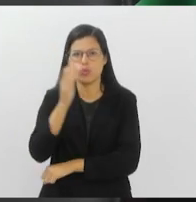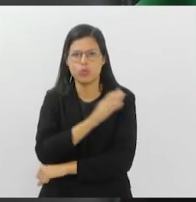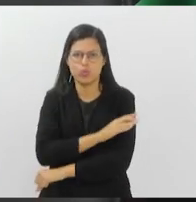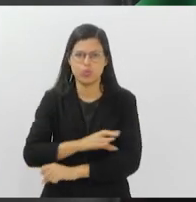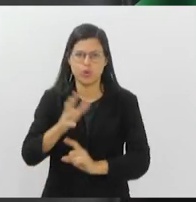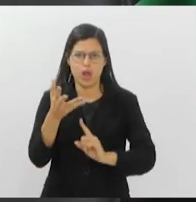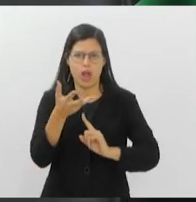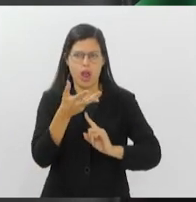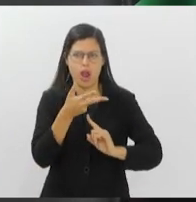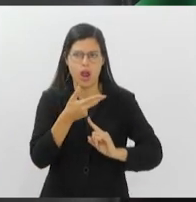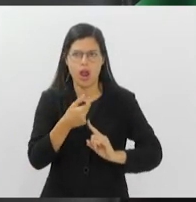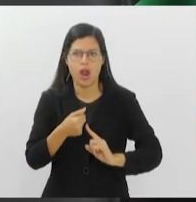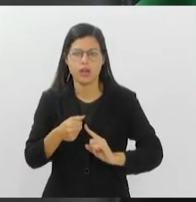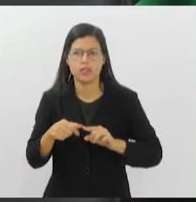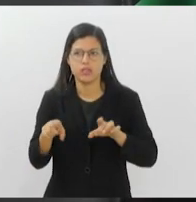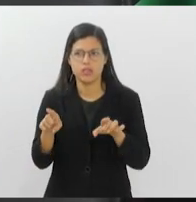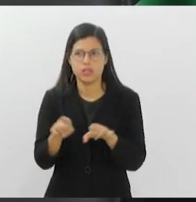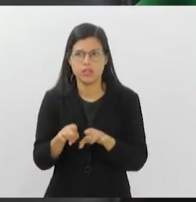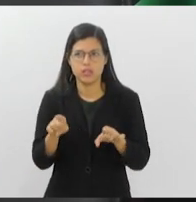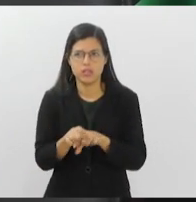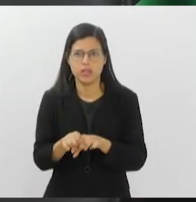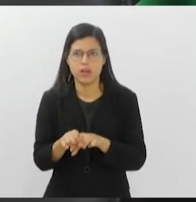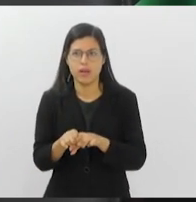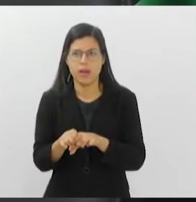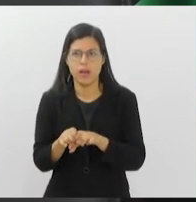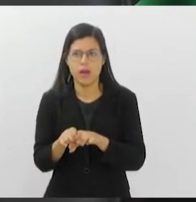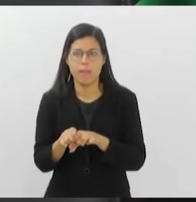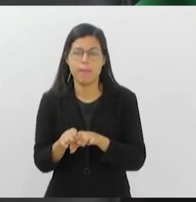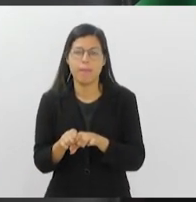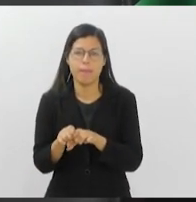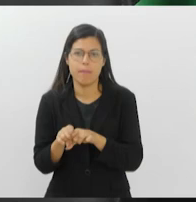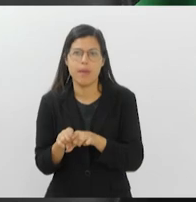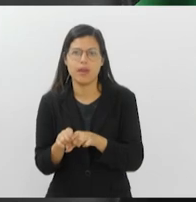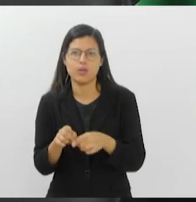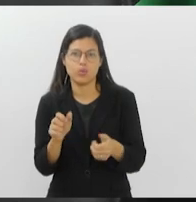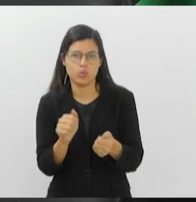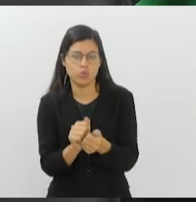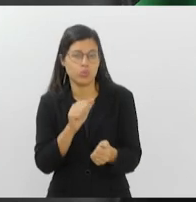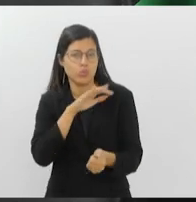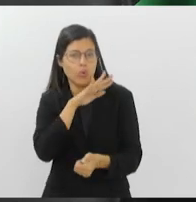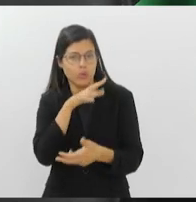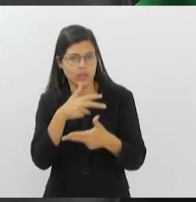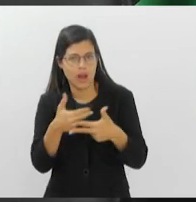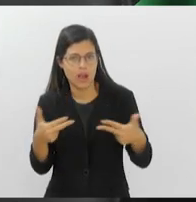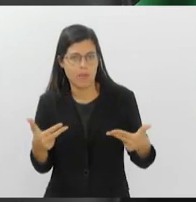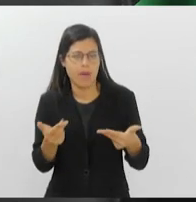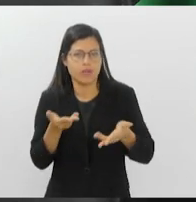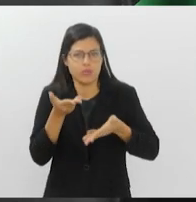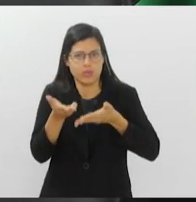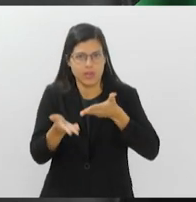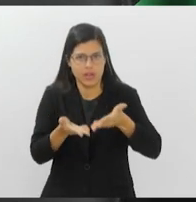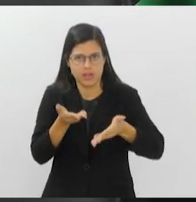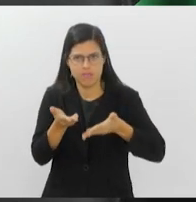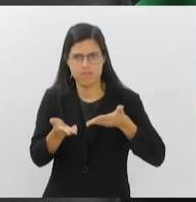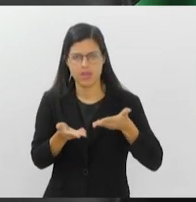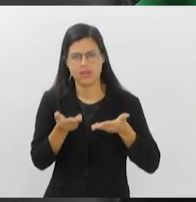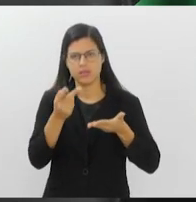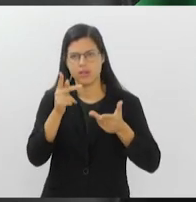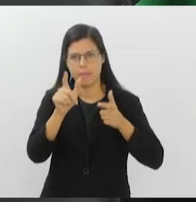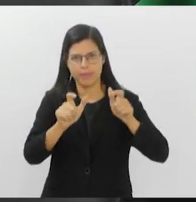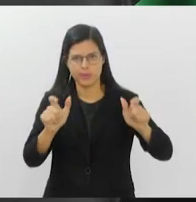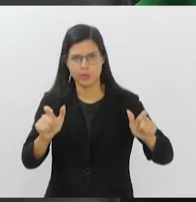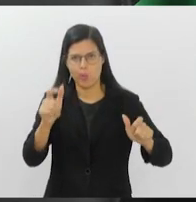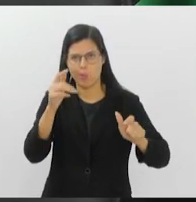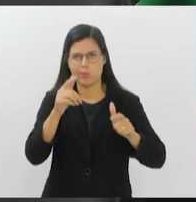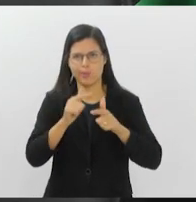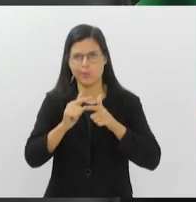ela passa para a conjugação da presença dos animais no tratamento a essas pessoas. Então, na verdade,